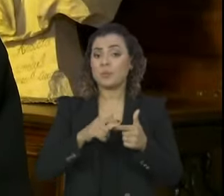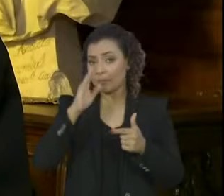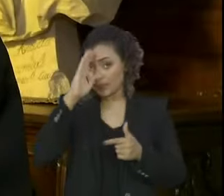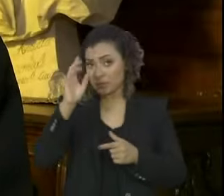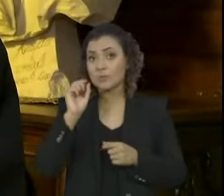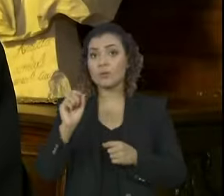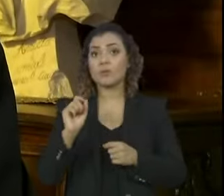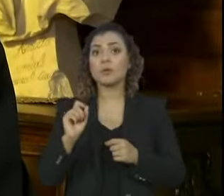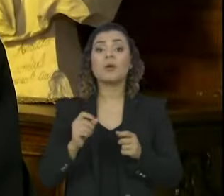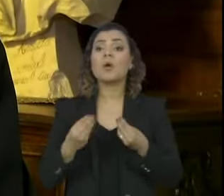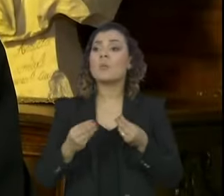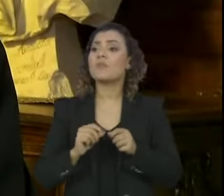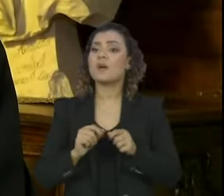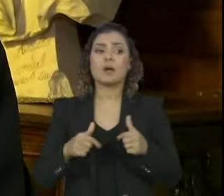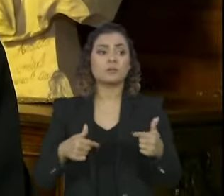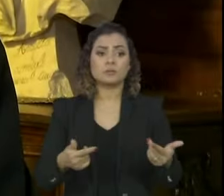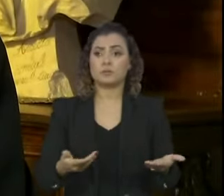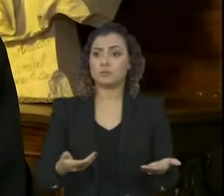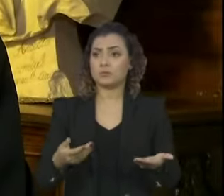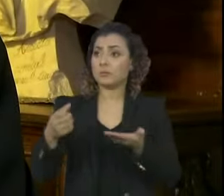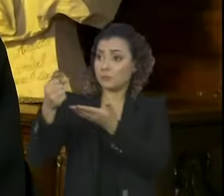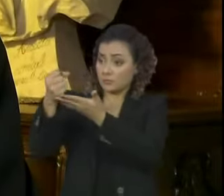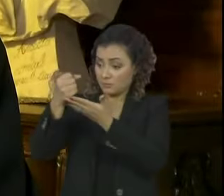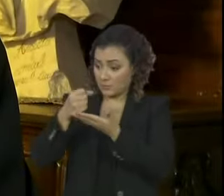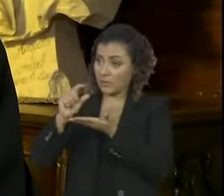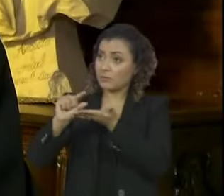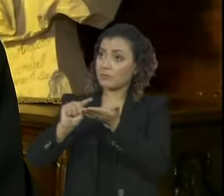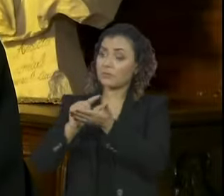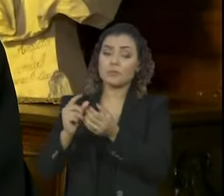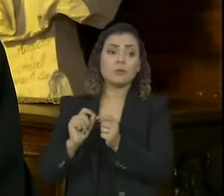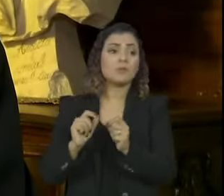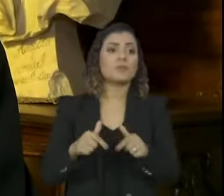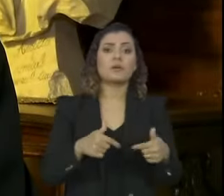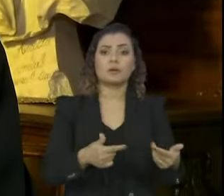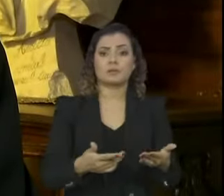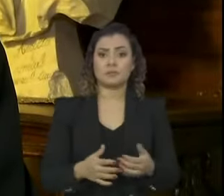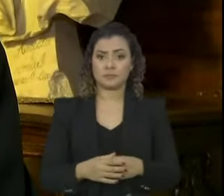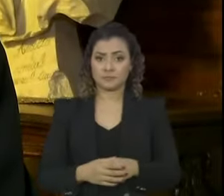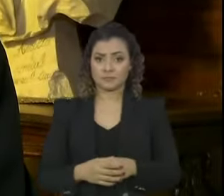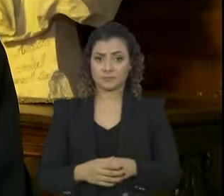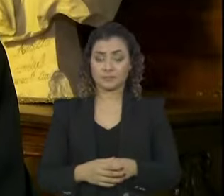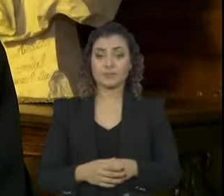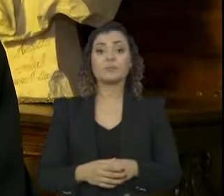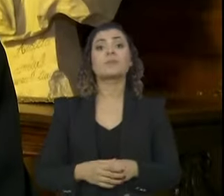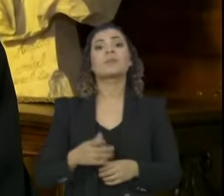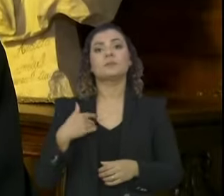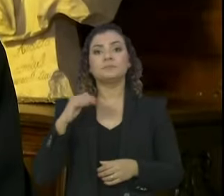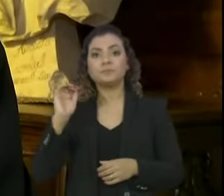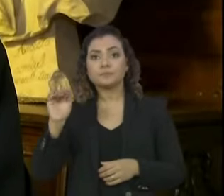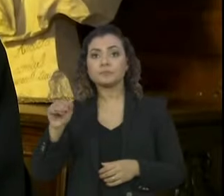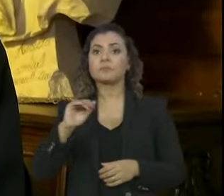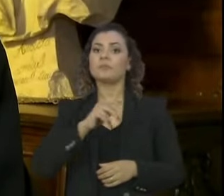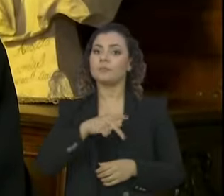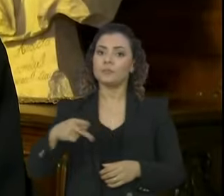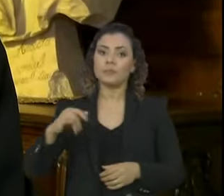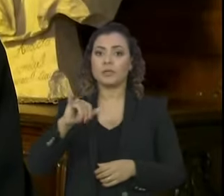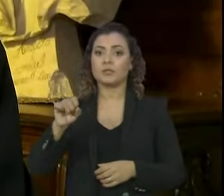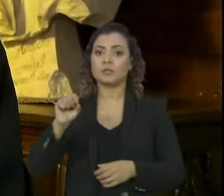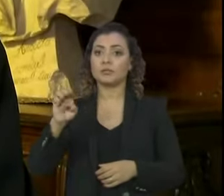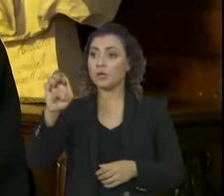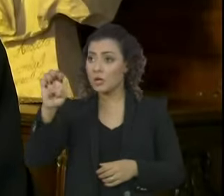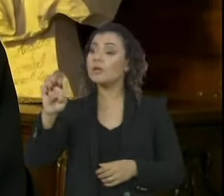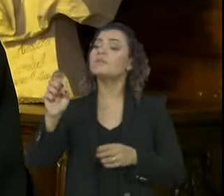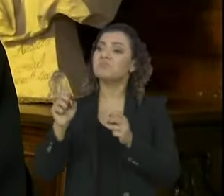depois o resto como é que faz então nós fazemos um pedido para o presidente baile o presidente e vice Tá